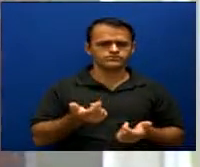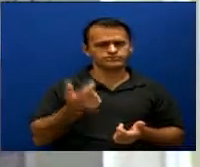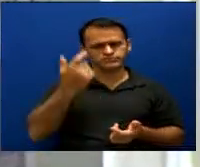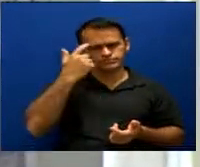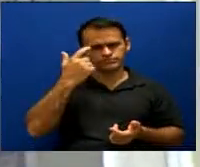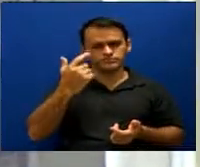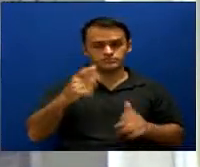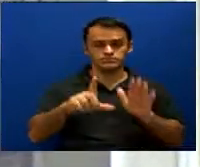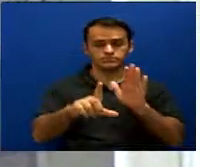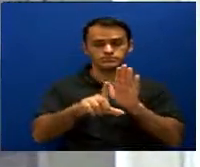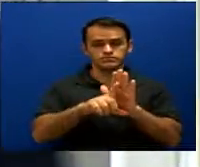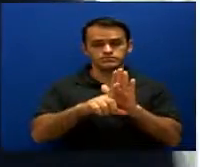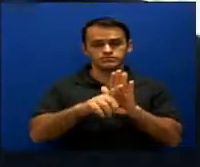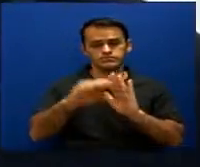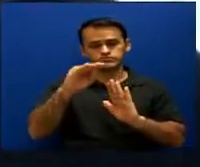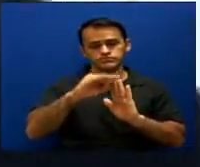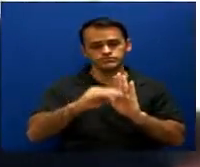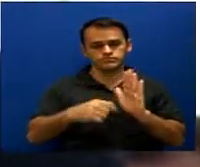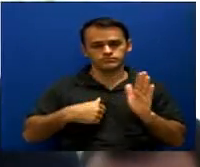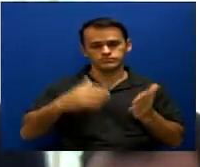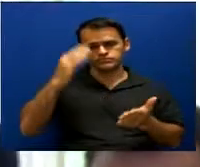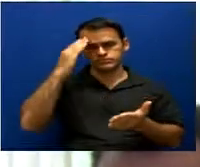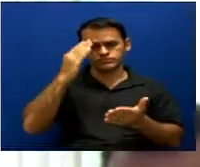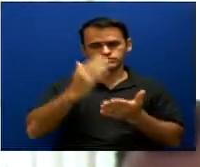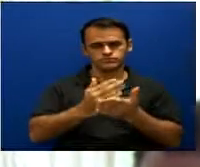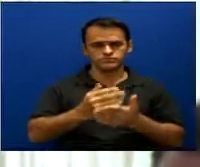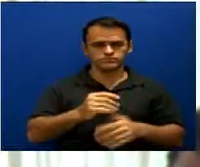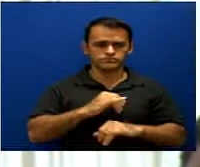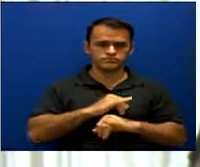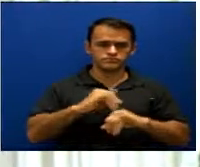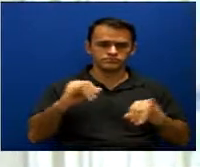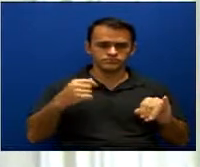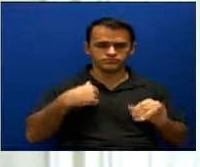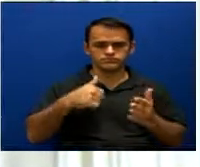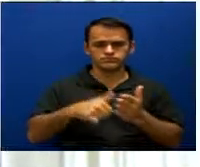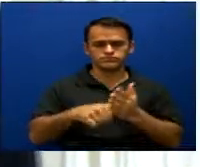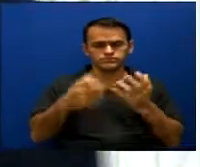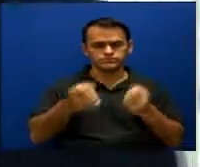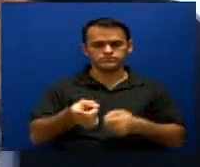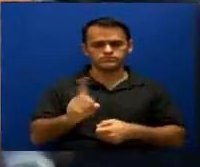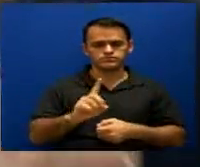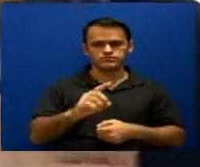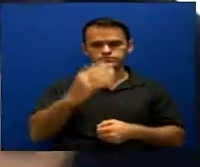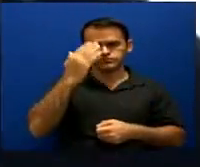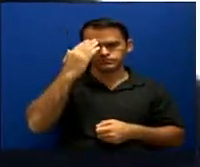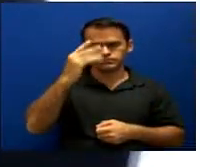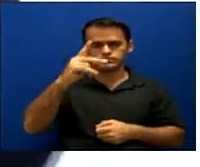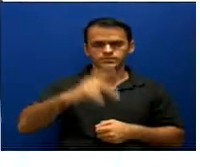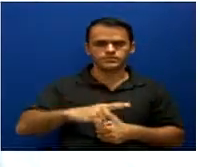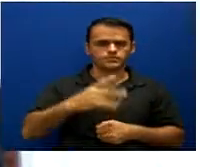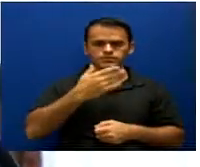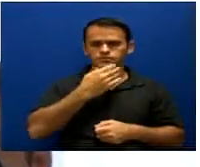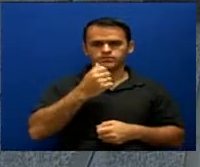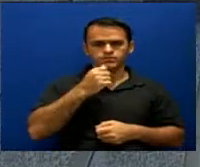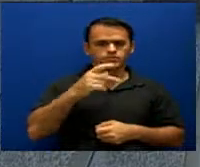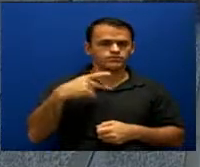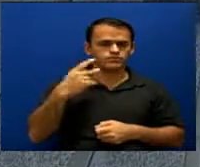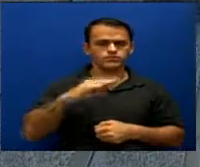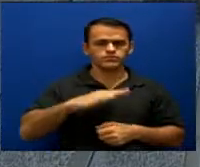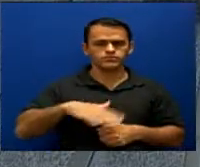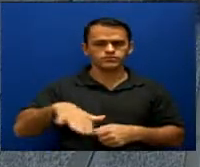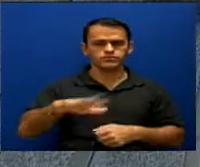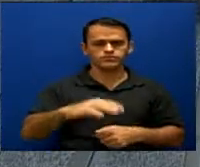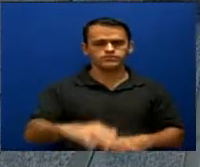legalista. Então, o que vier com parecer negativo, eu quero que deixe registrado que o meu voto é não. Muito obrigado, senhor presidente, aos demais vereadores e vereadoras.